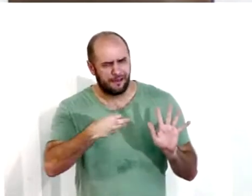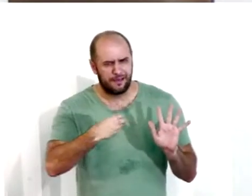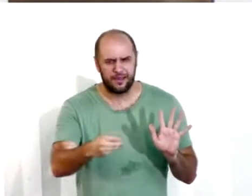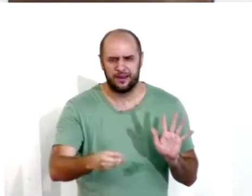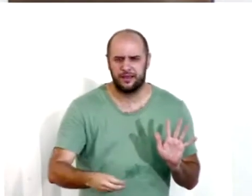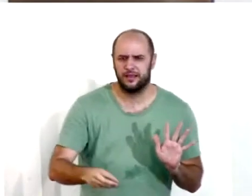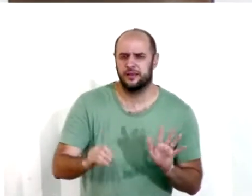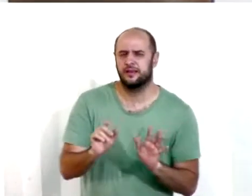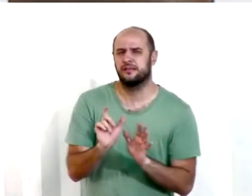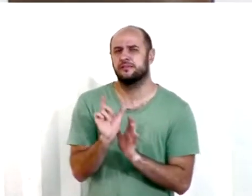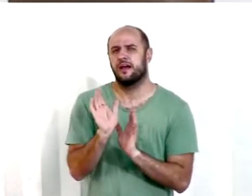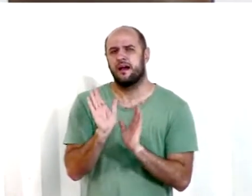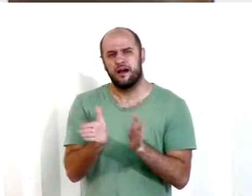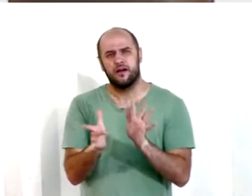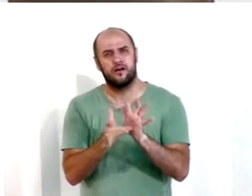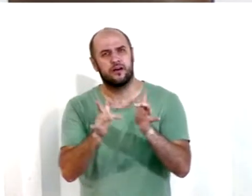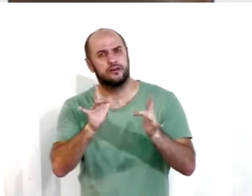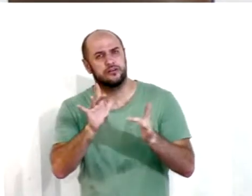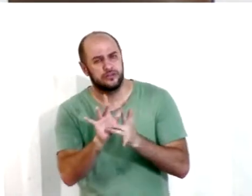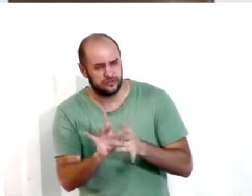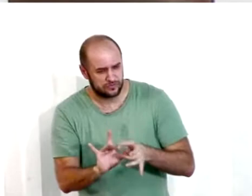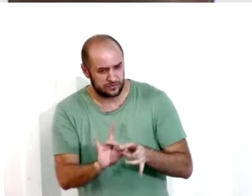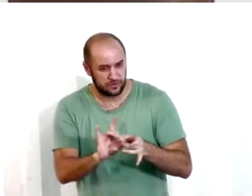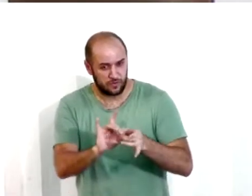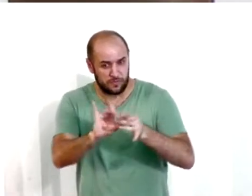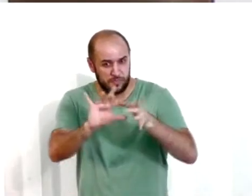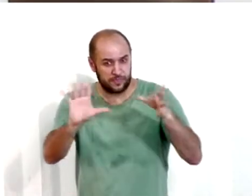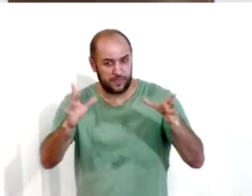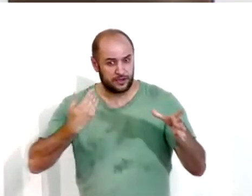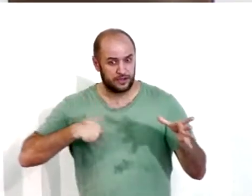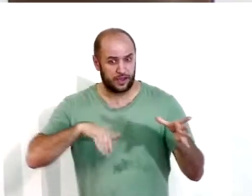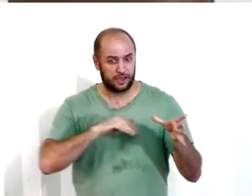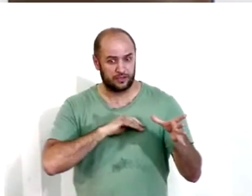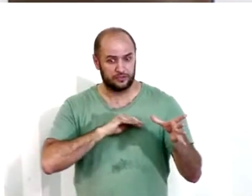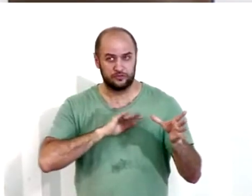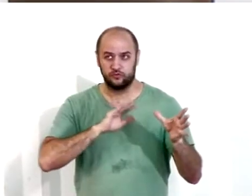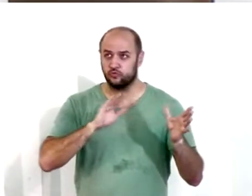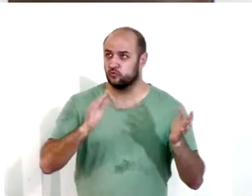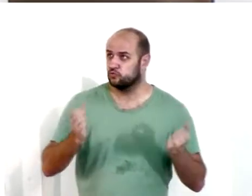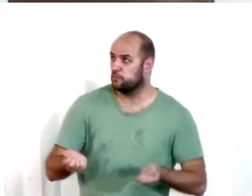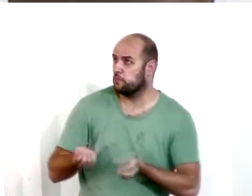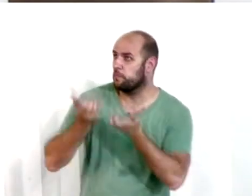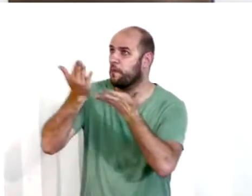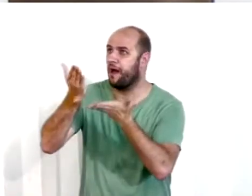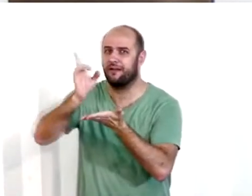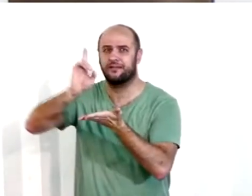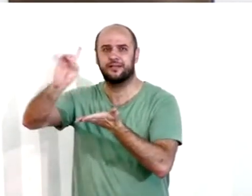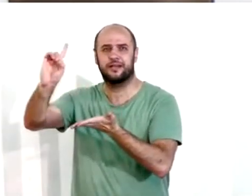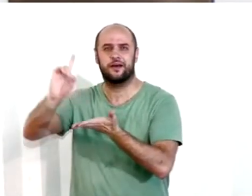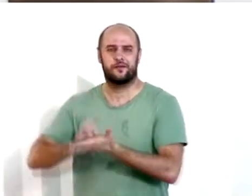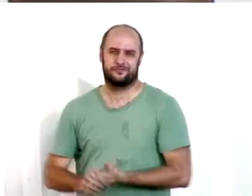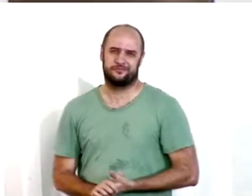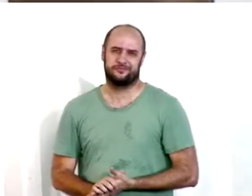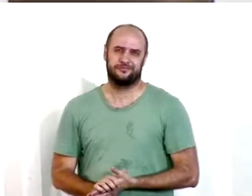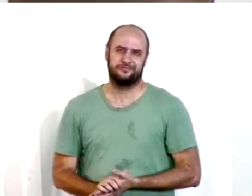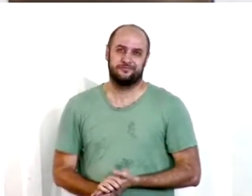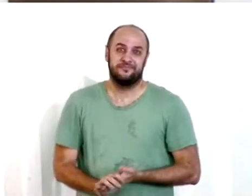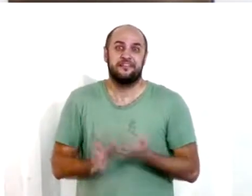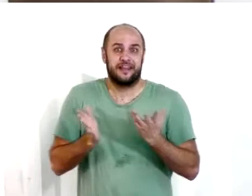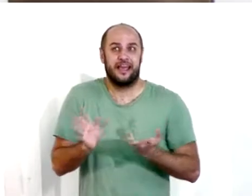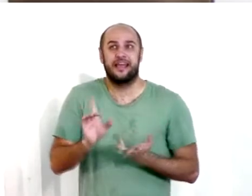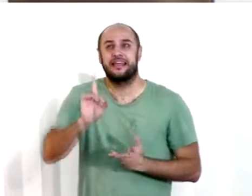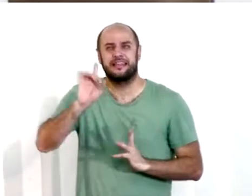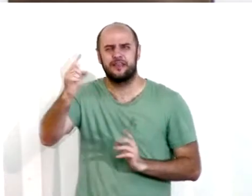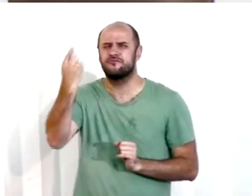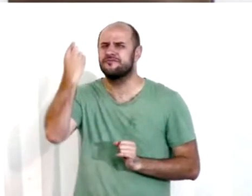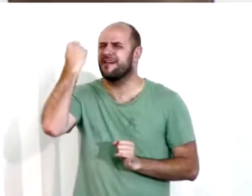que agora Cristo permitiu que nós fôssemos para Deus. Ou seja, na consumação,